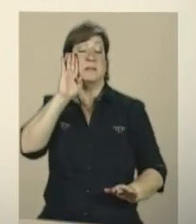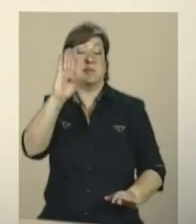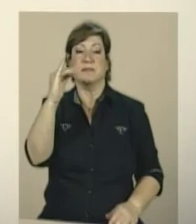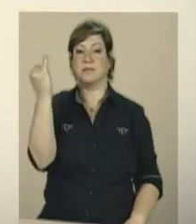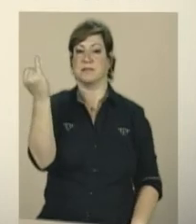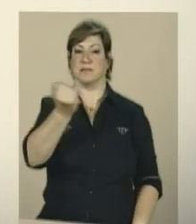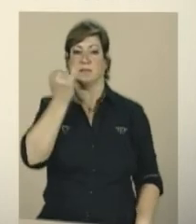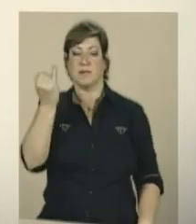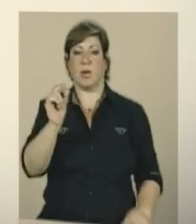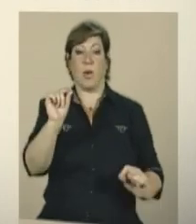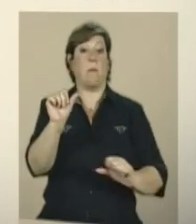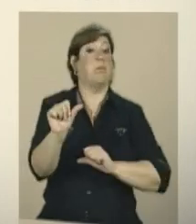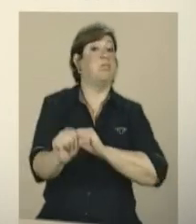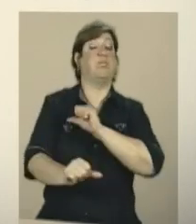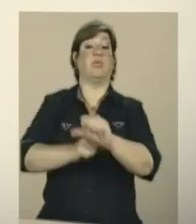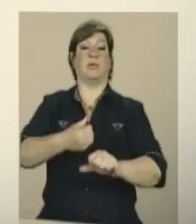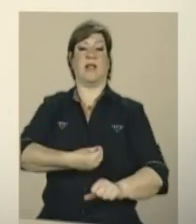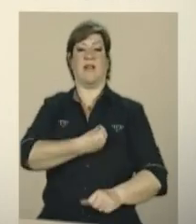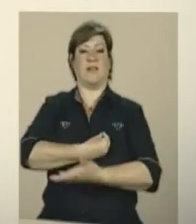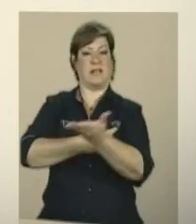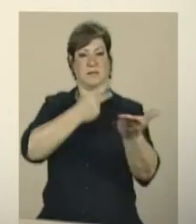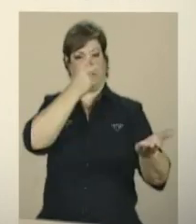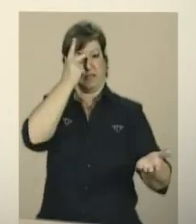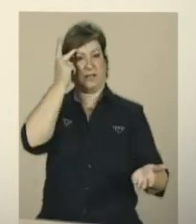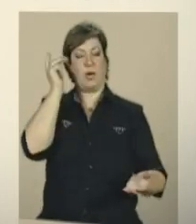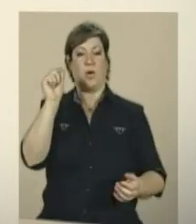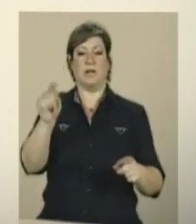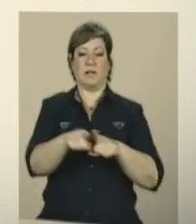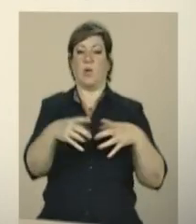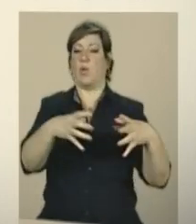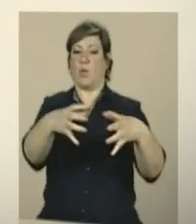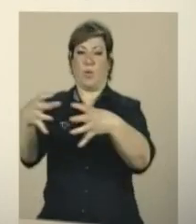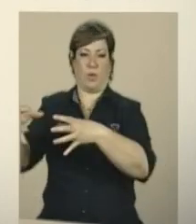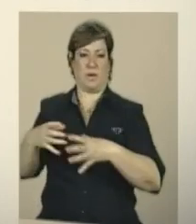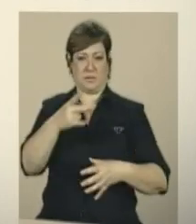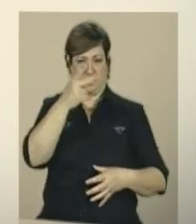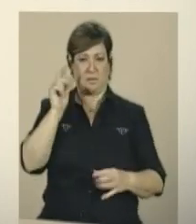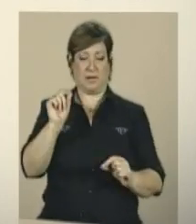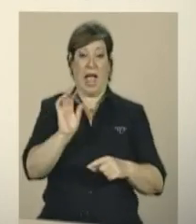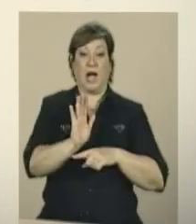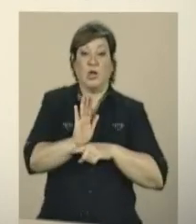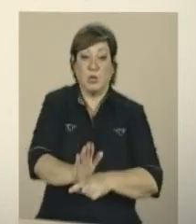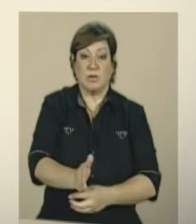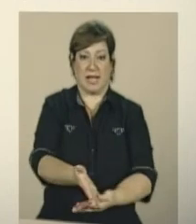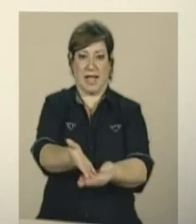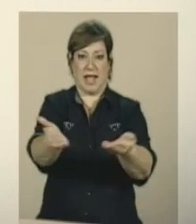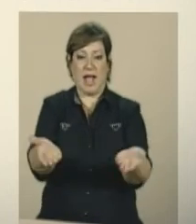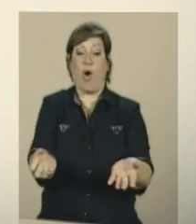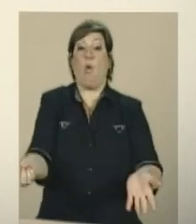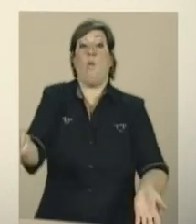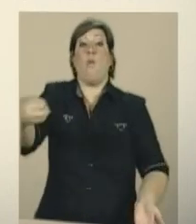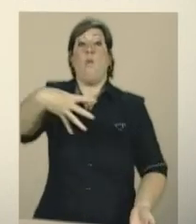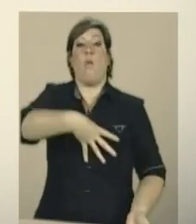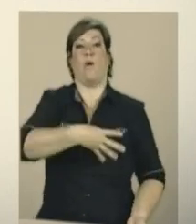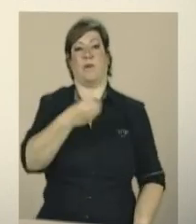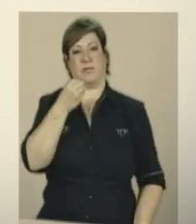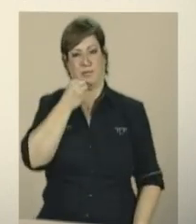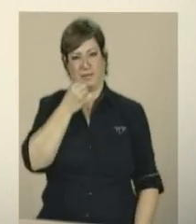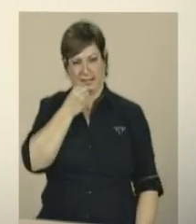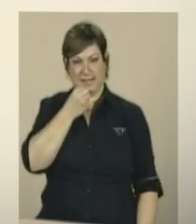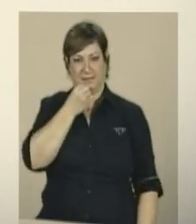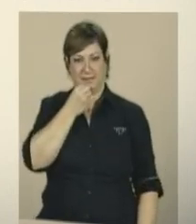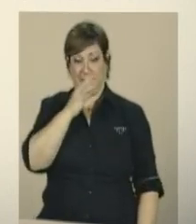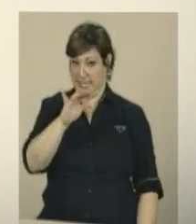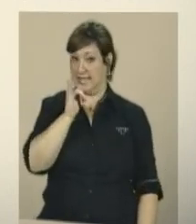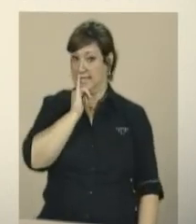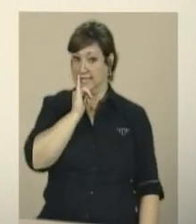principalmente muda a vida das pessoas e das Comunidades cria para elas novas oportunidades V